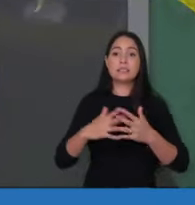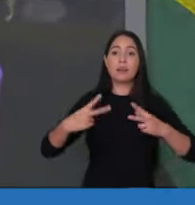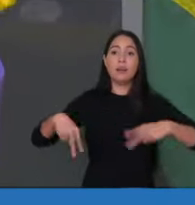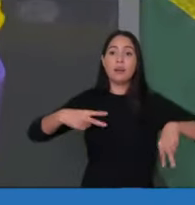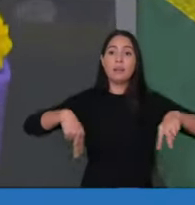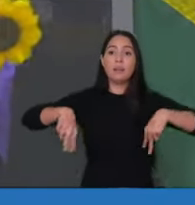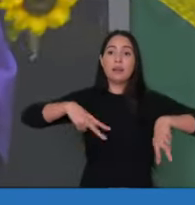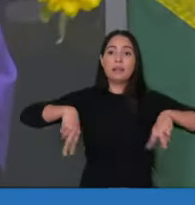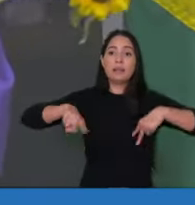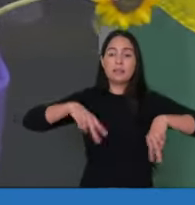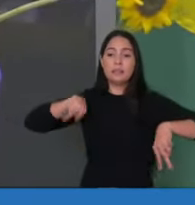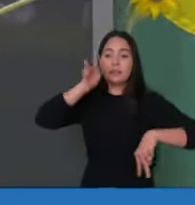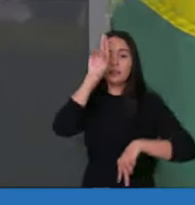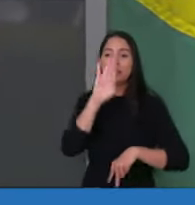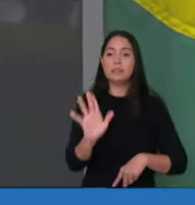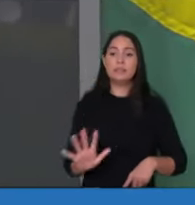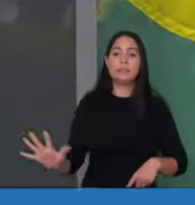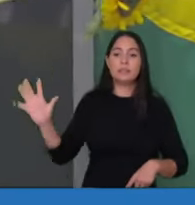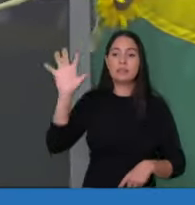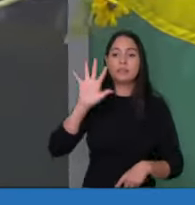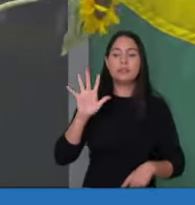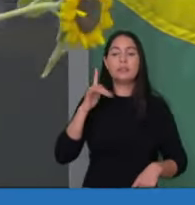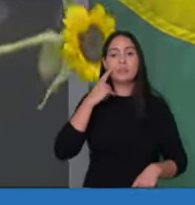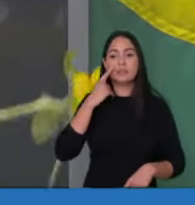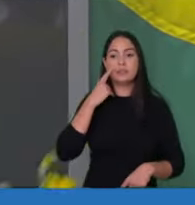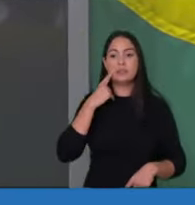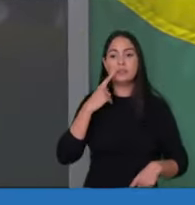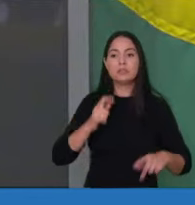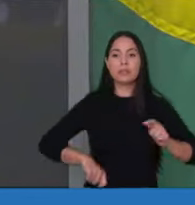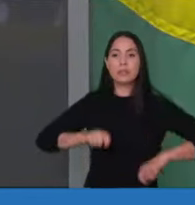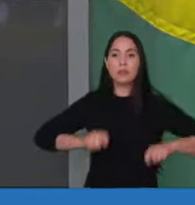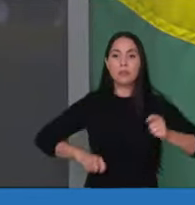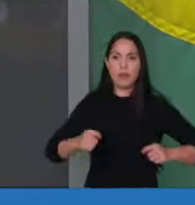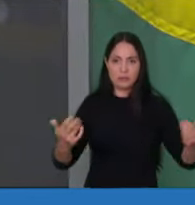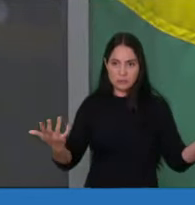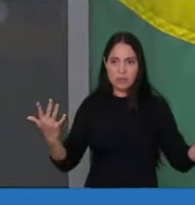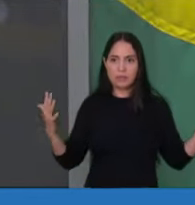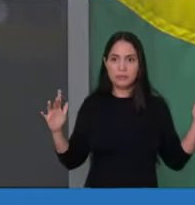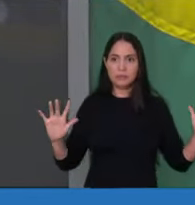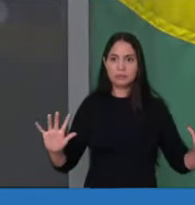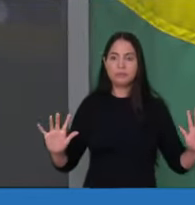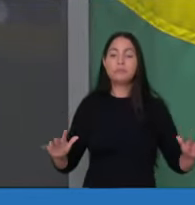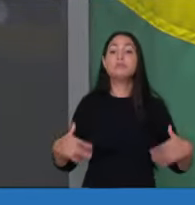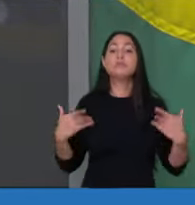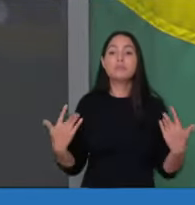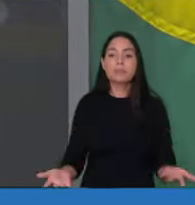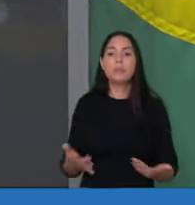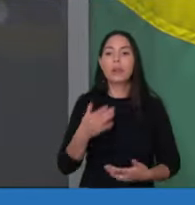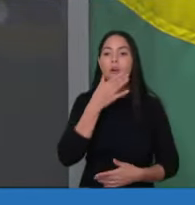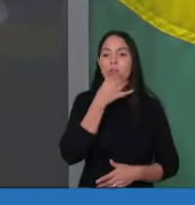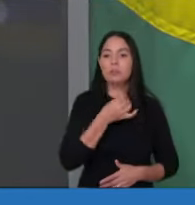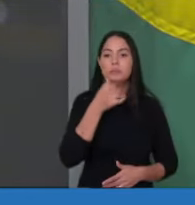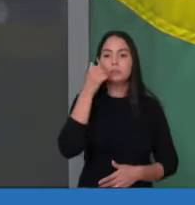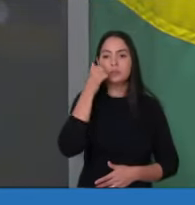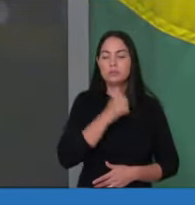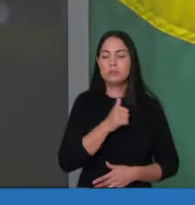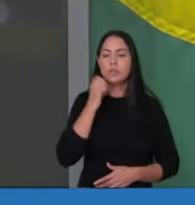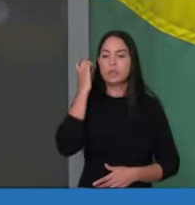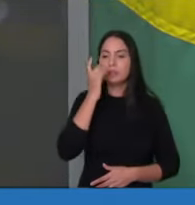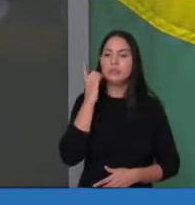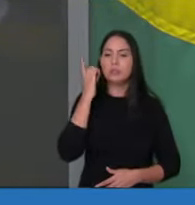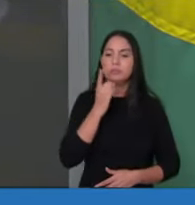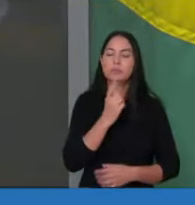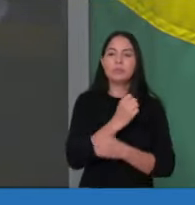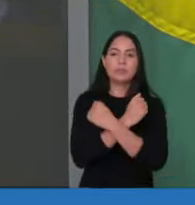pudessem trazer os atabaques aqui para frente. Mas deputadas e deputados aqui presentes, o meu abraço